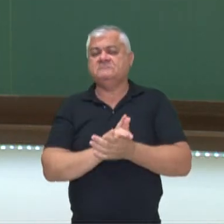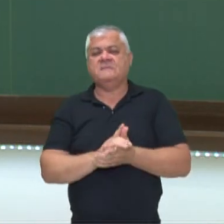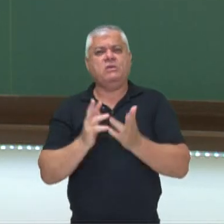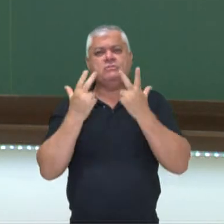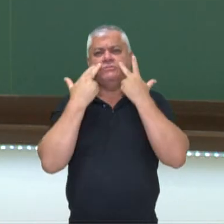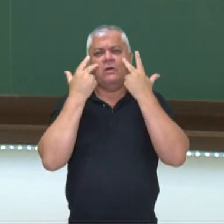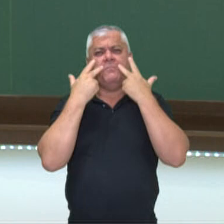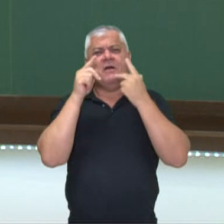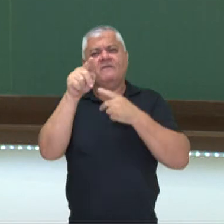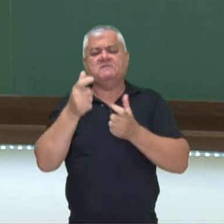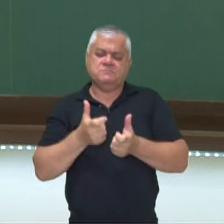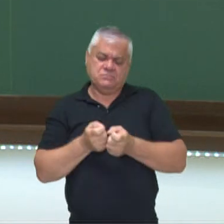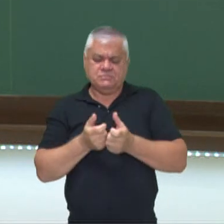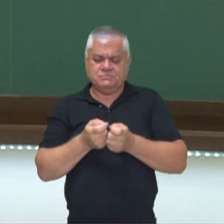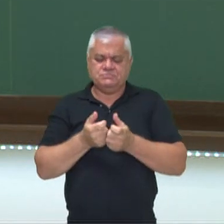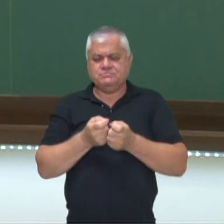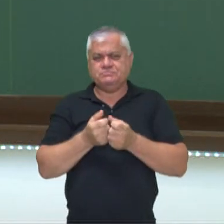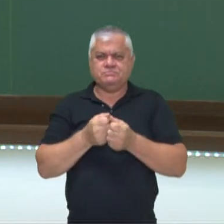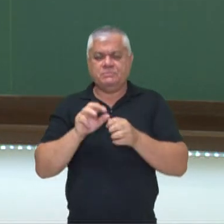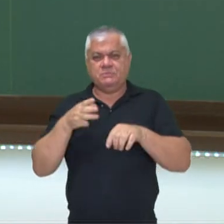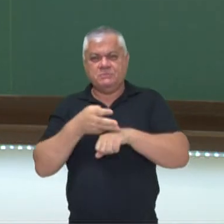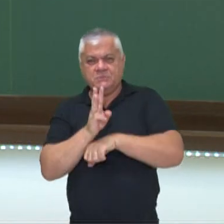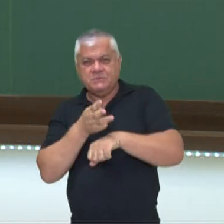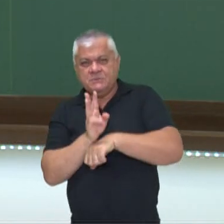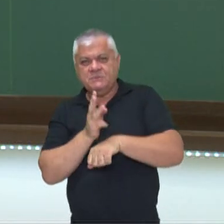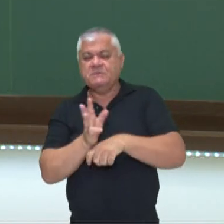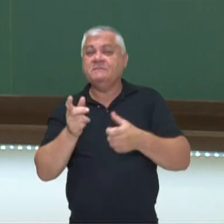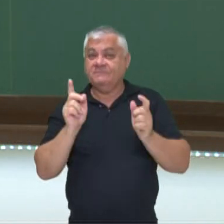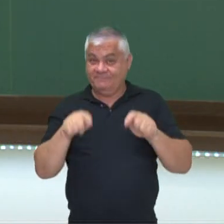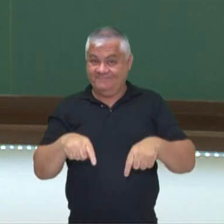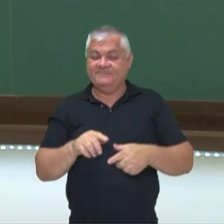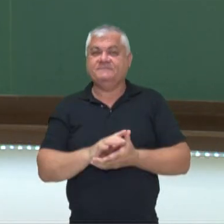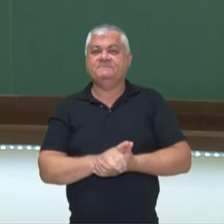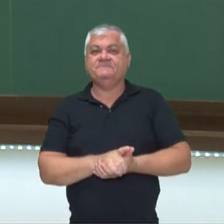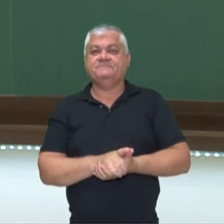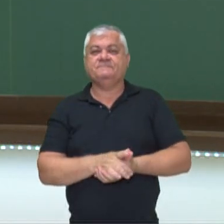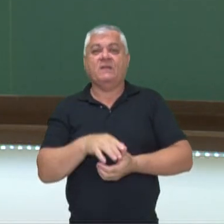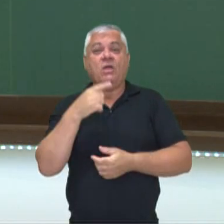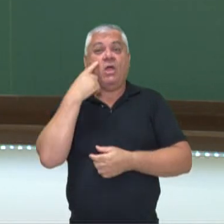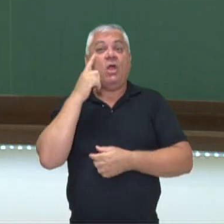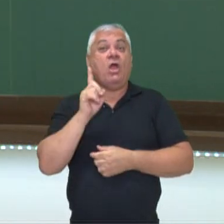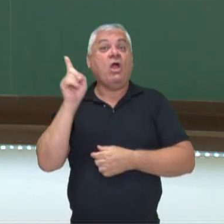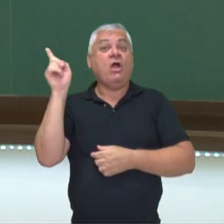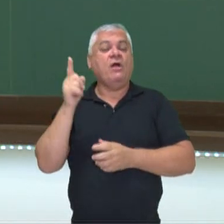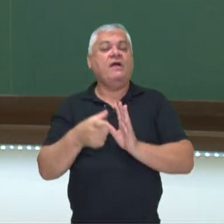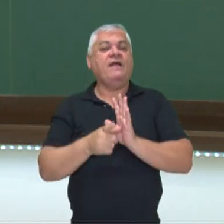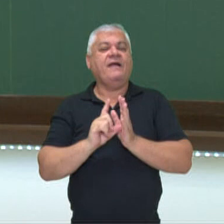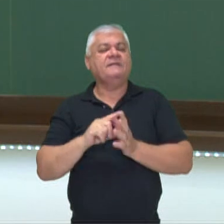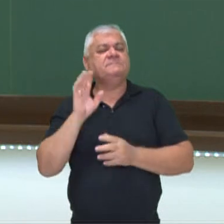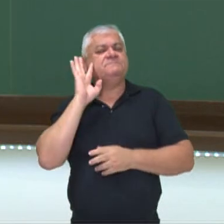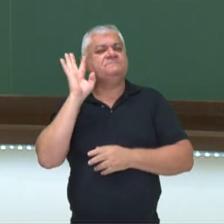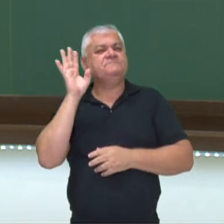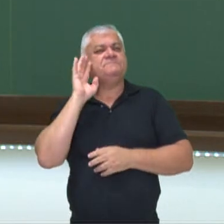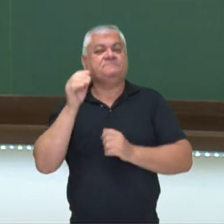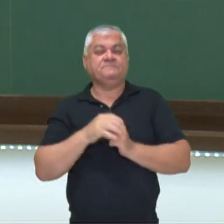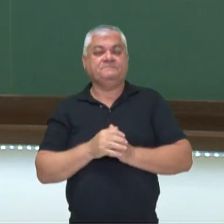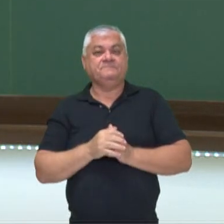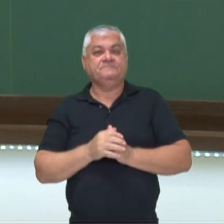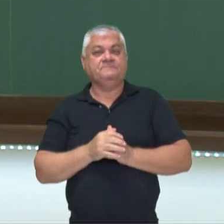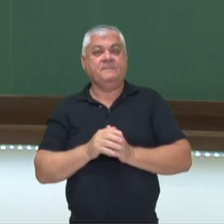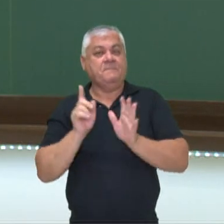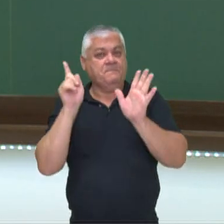comum aí vocês mexerem, encaminharem mensagens, não é mesmo? A ver, pero antes vamos a pensar um pouco em